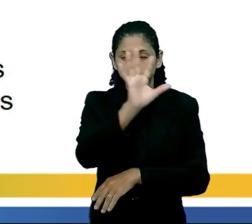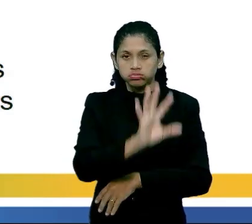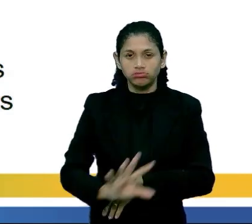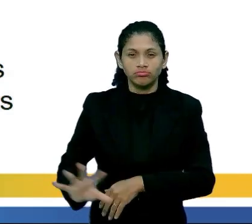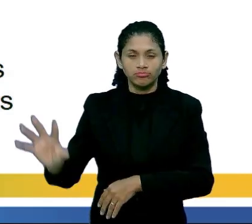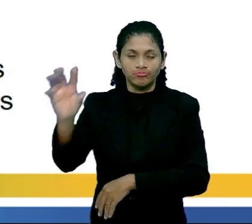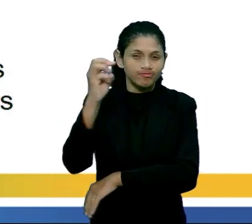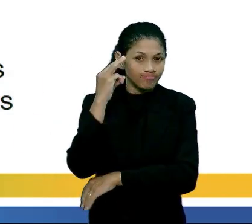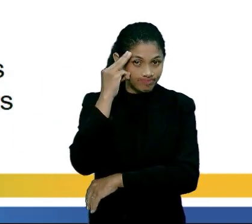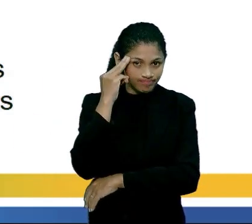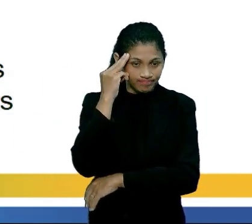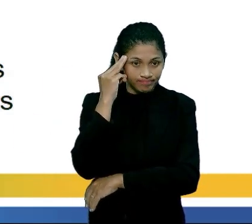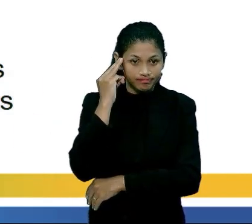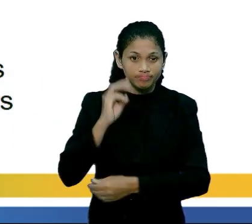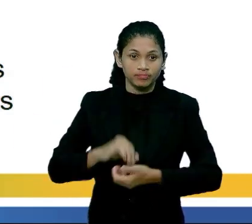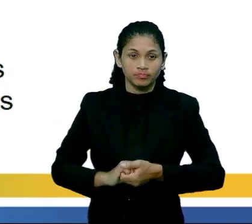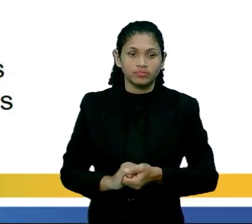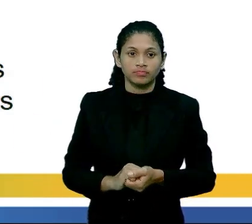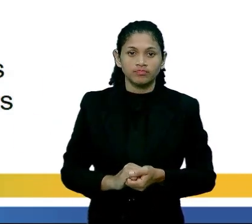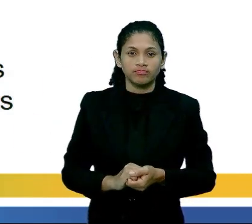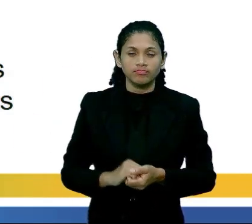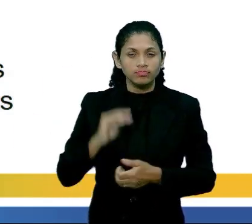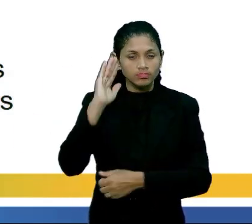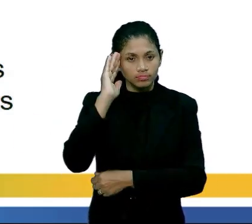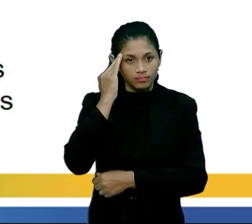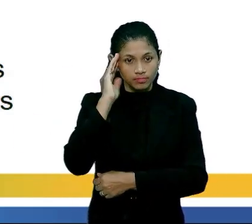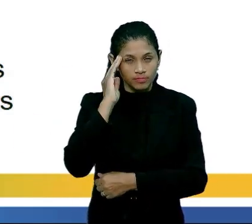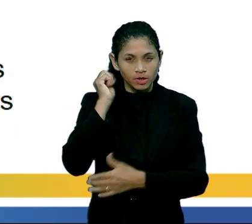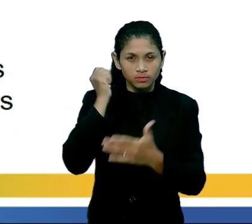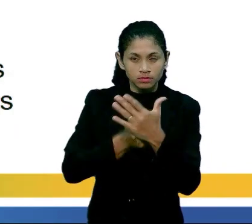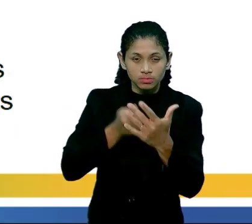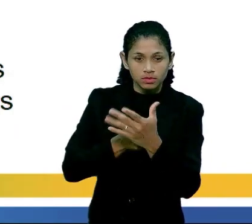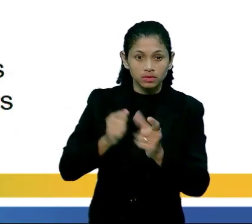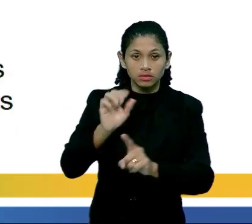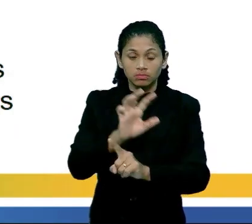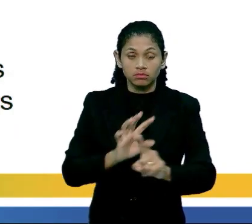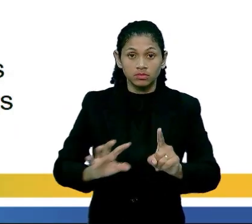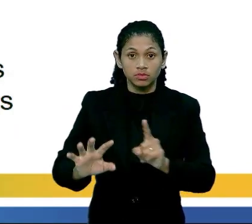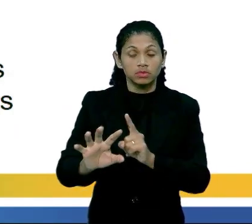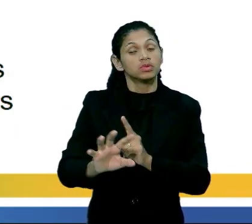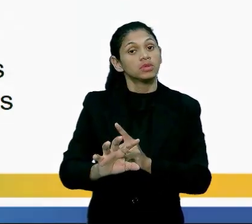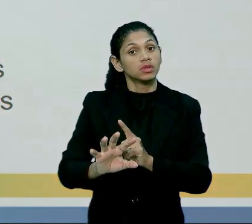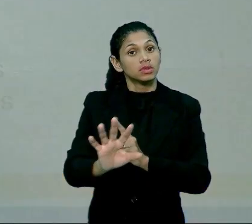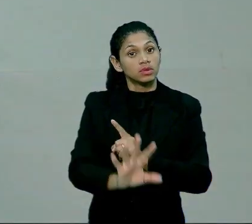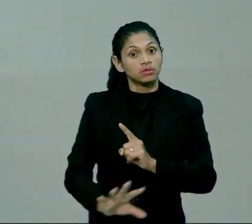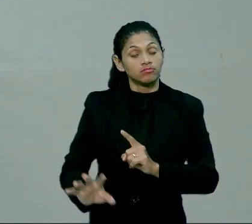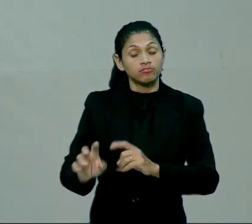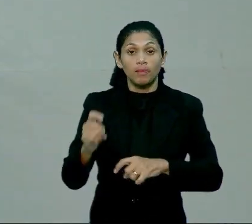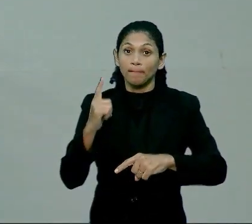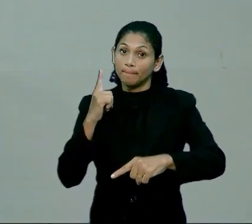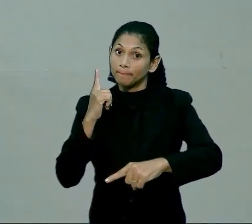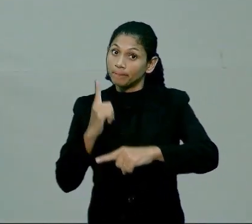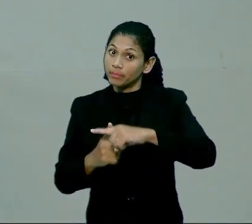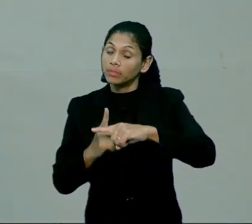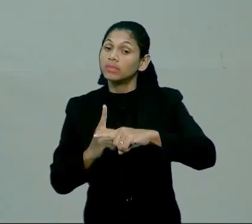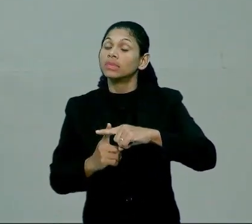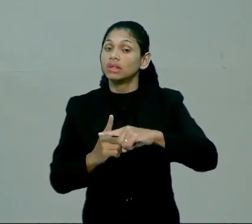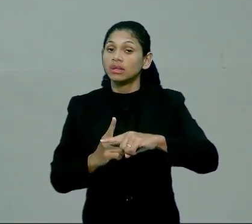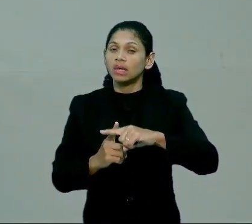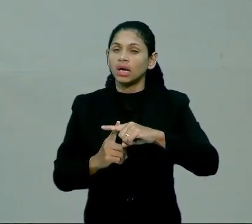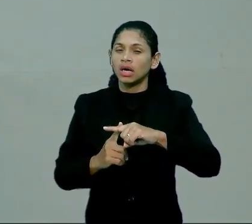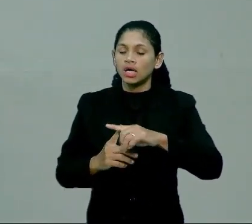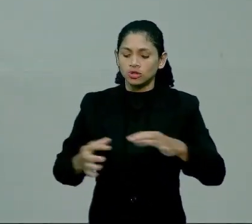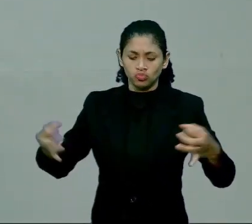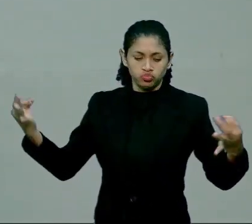geral, que é compreender que a pressão social mais a idealização corporal gera uma padronização. Então, é